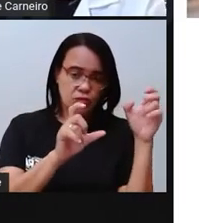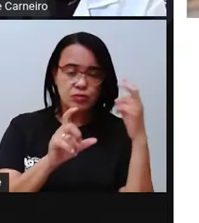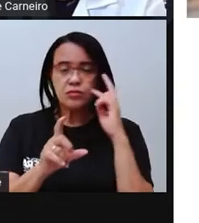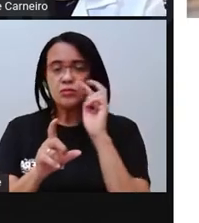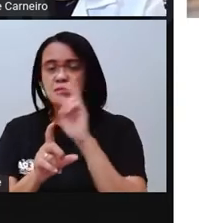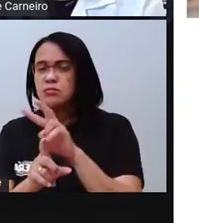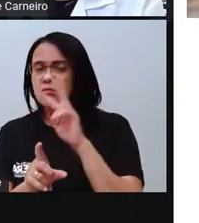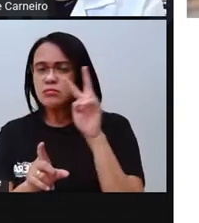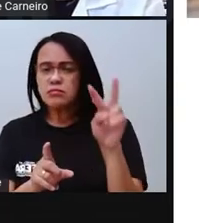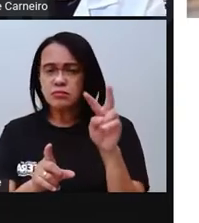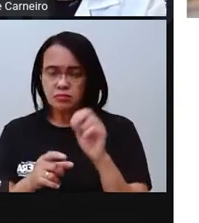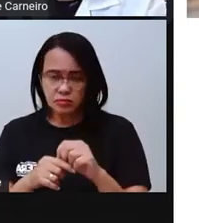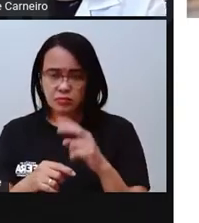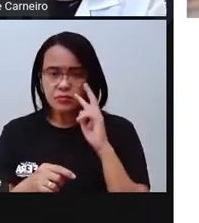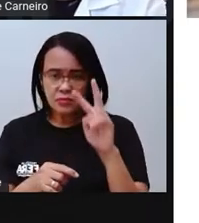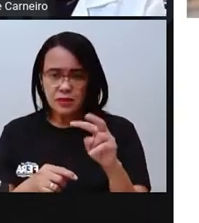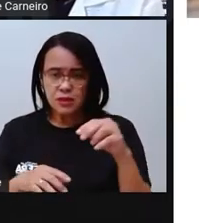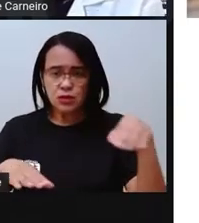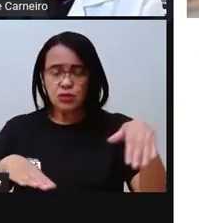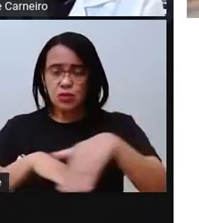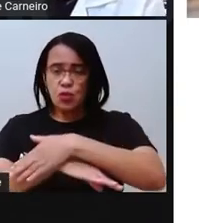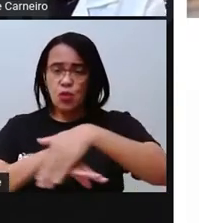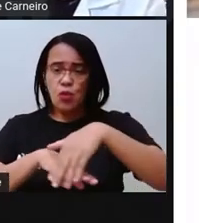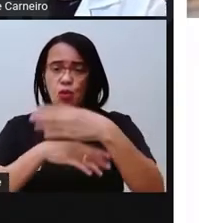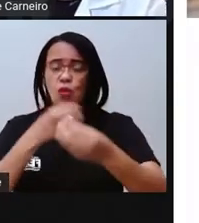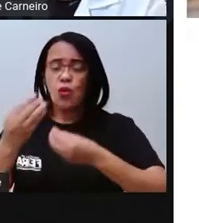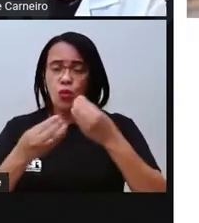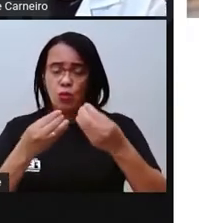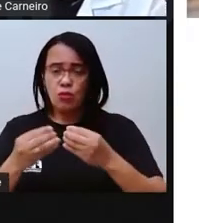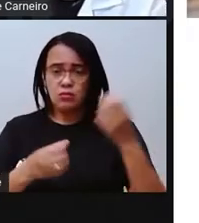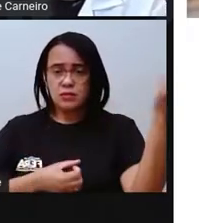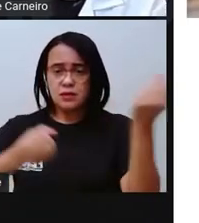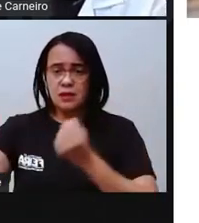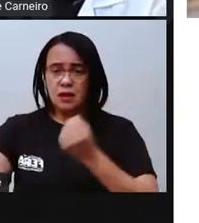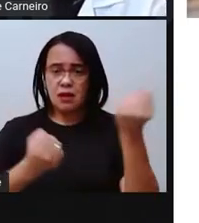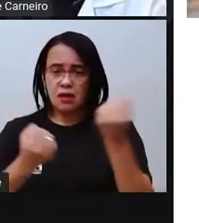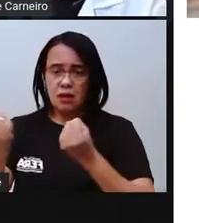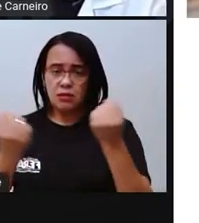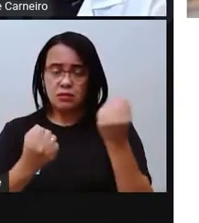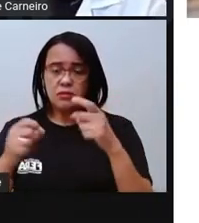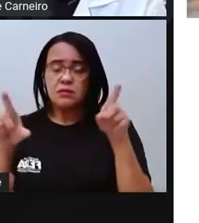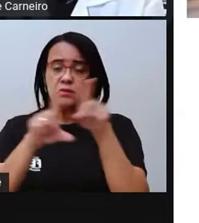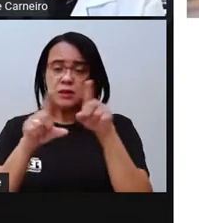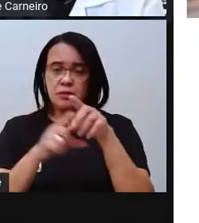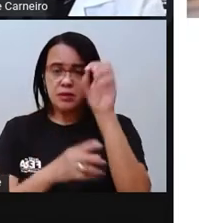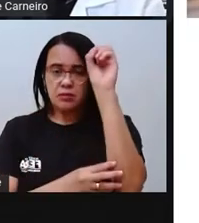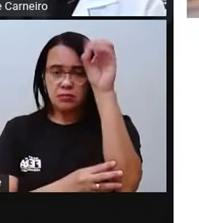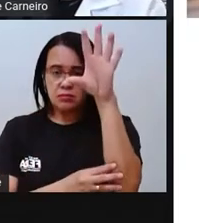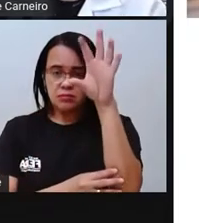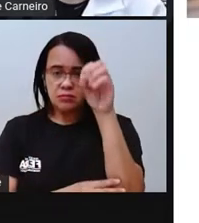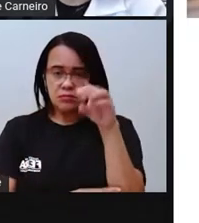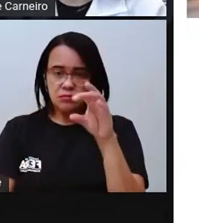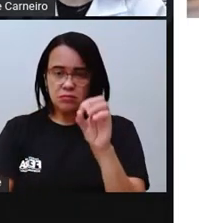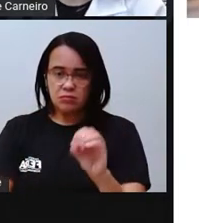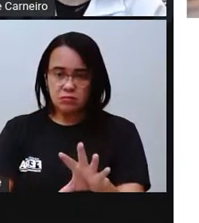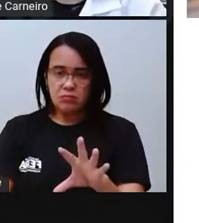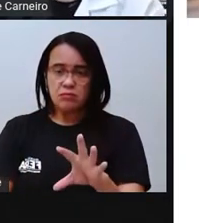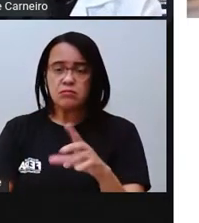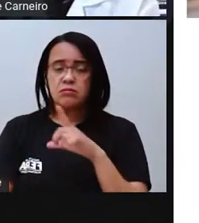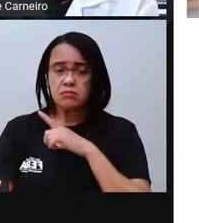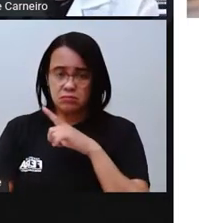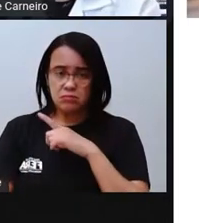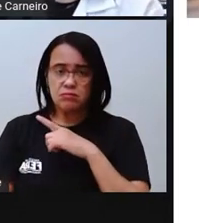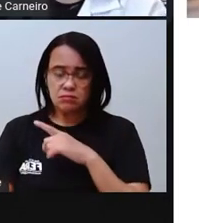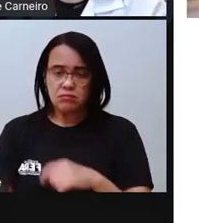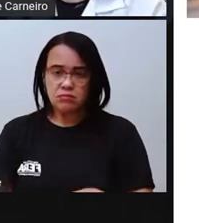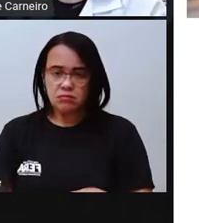uma sinaleira, vê um trânsito. E nessa do livro, o que é que vocês podem observar? São semelhantes?